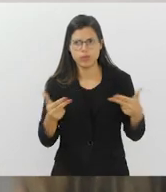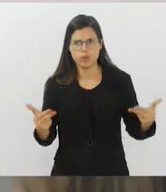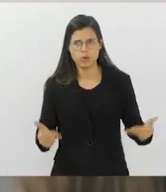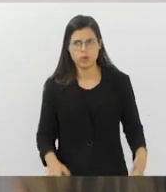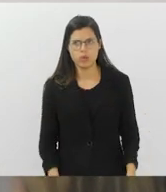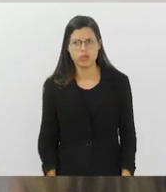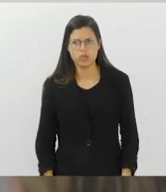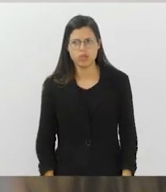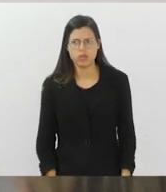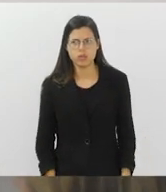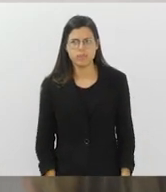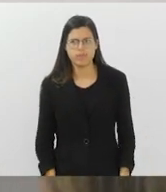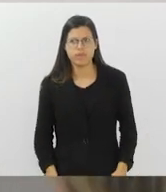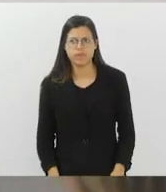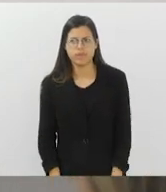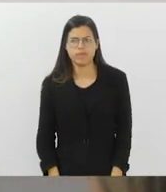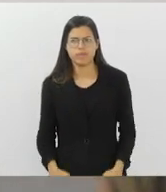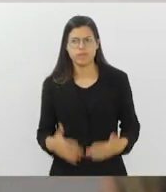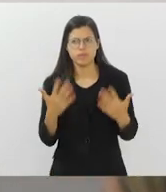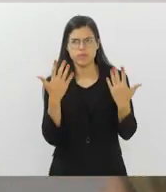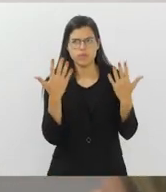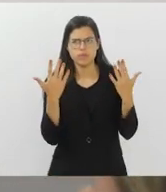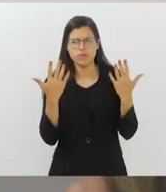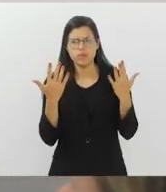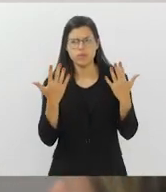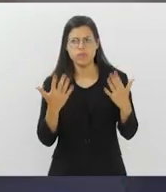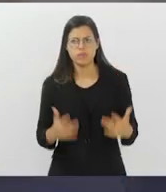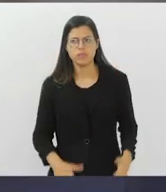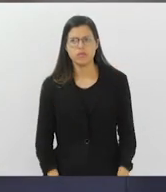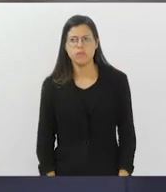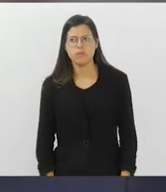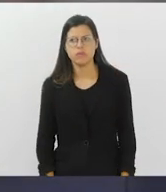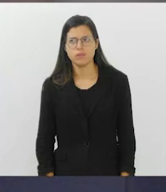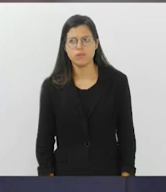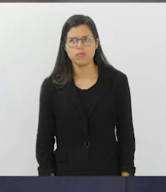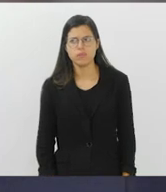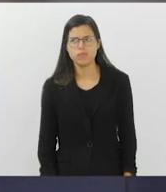nós fizemos, que eu faço aqui. Doutor Paulo, antes só